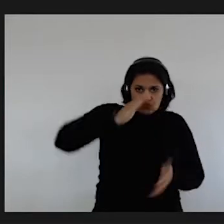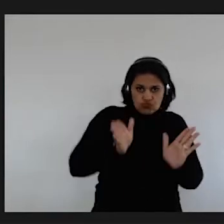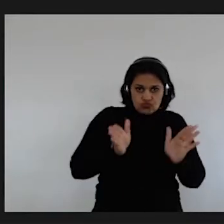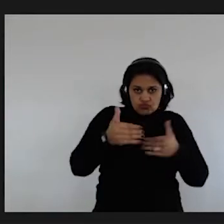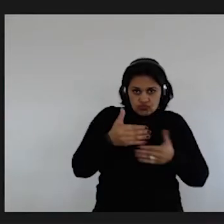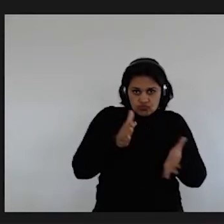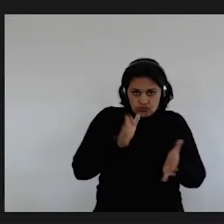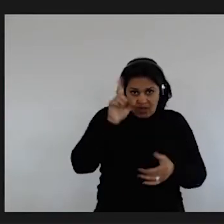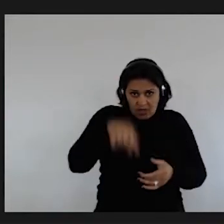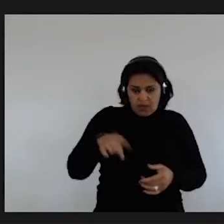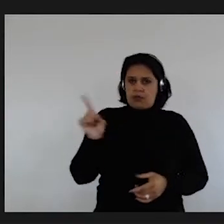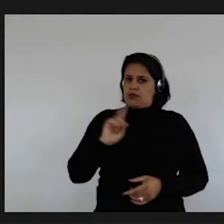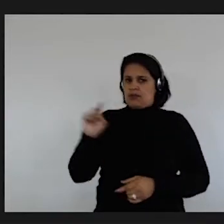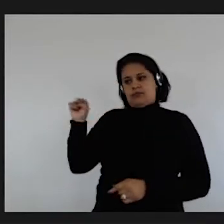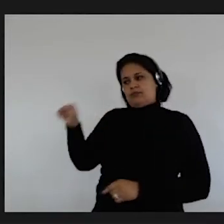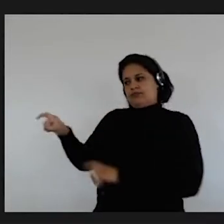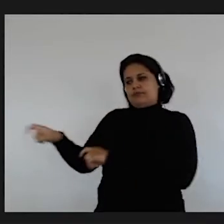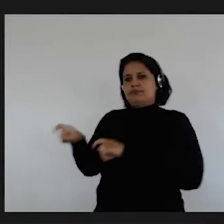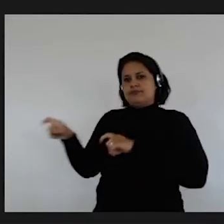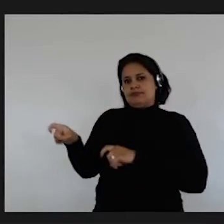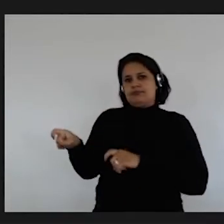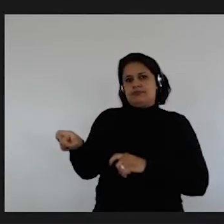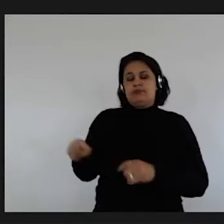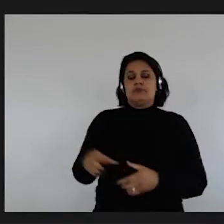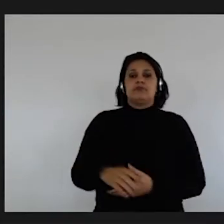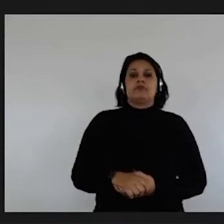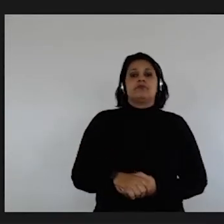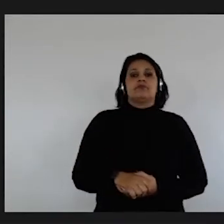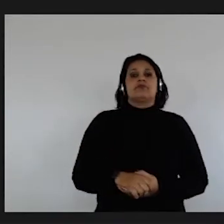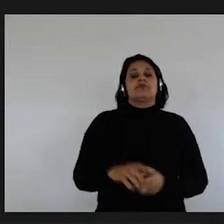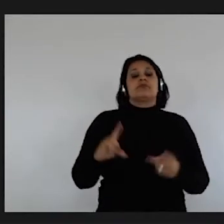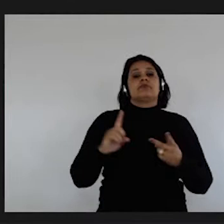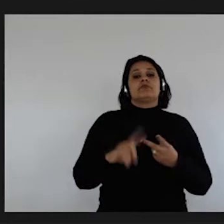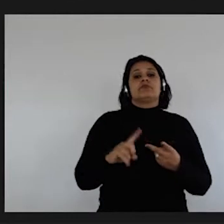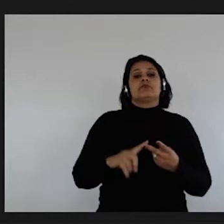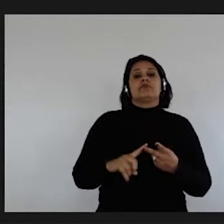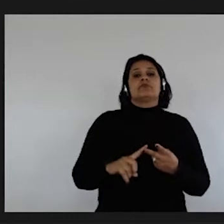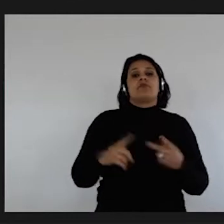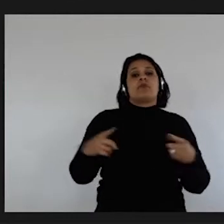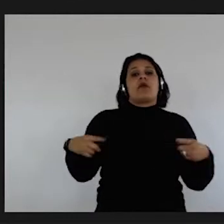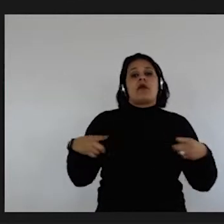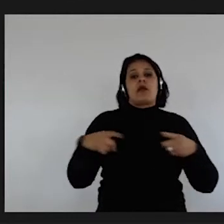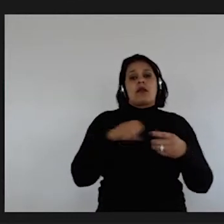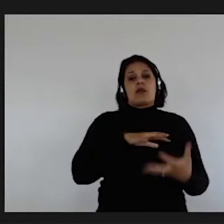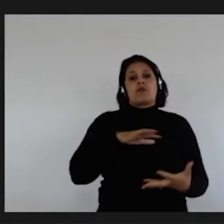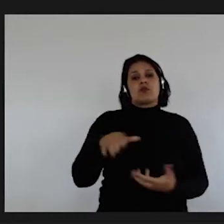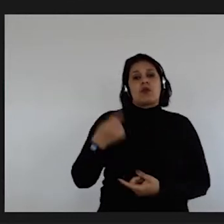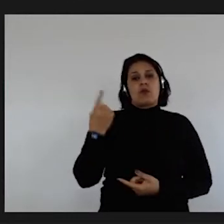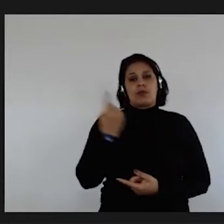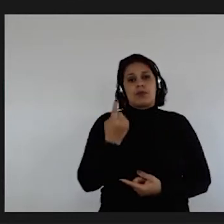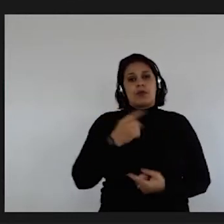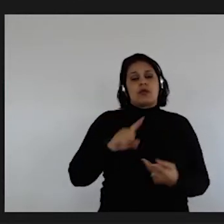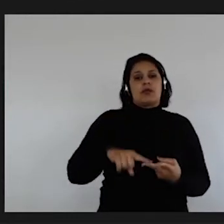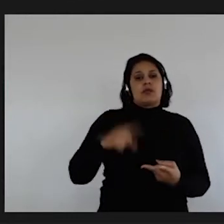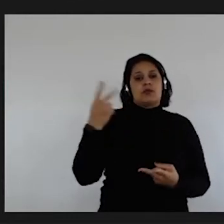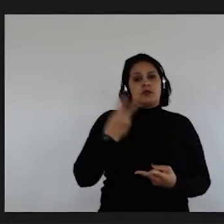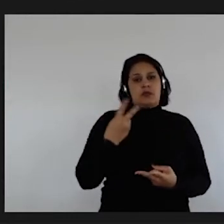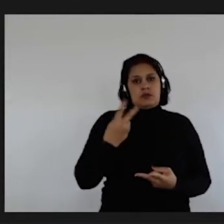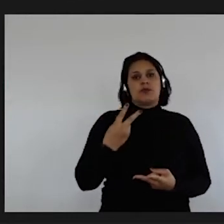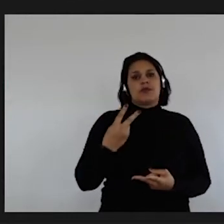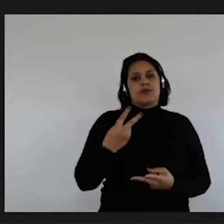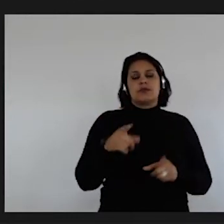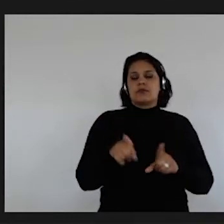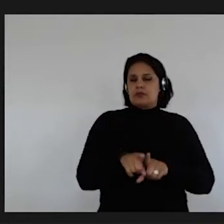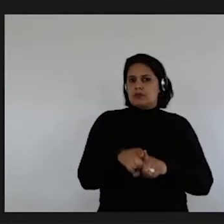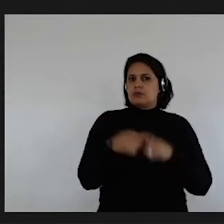produzir para uma população cada vez maior. Na Primeira e Segunda Guerra Mundial também, a necessidade de comer a quem tem fome fez com que